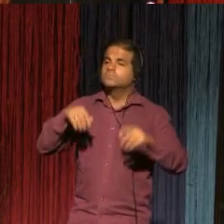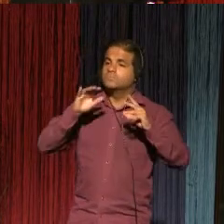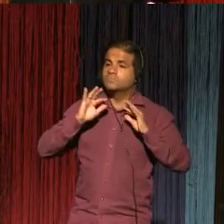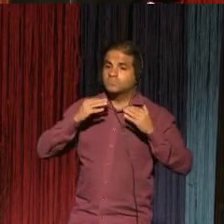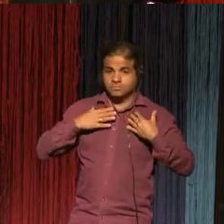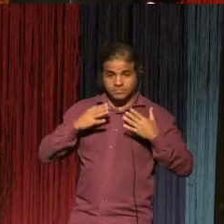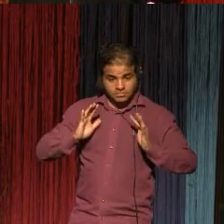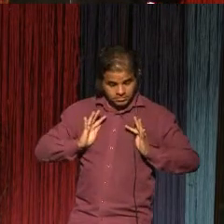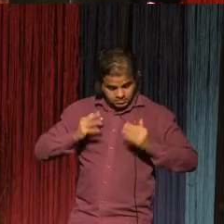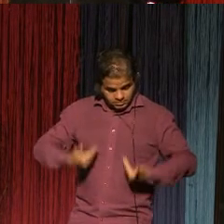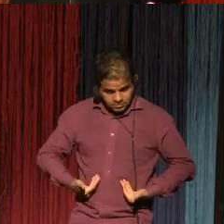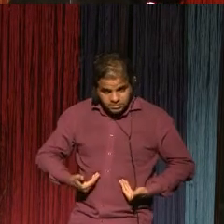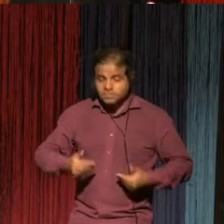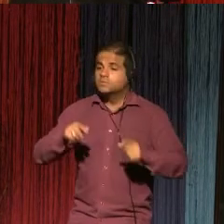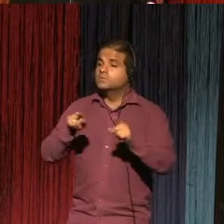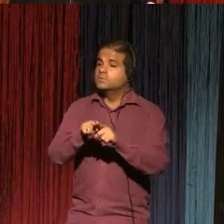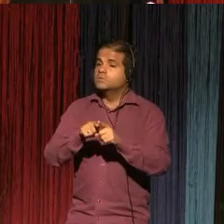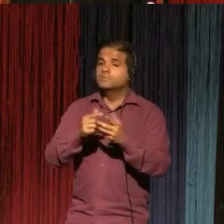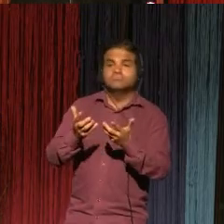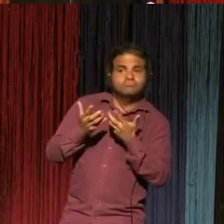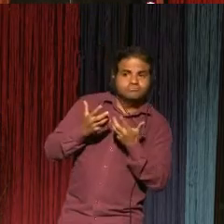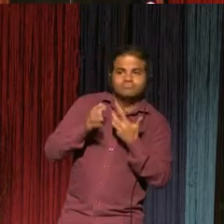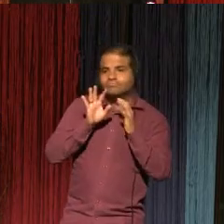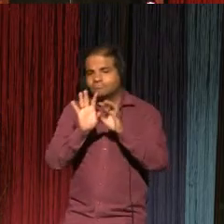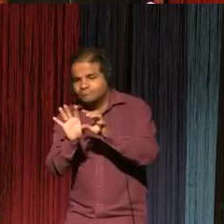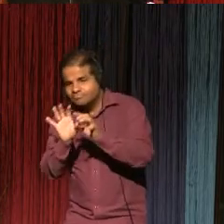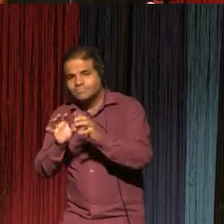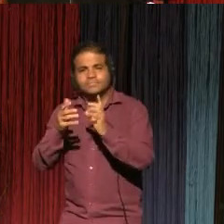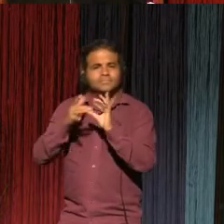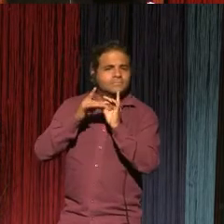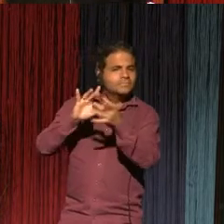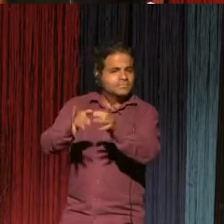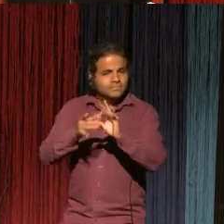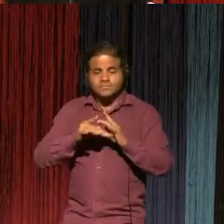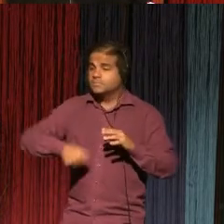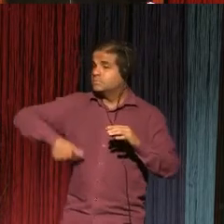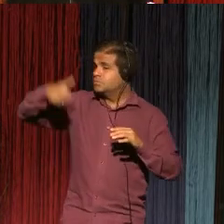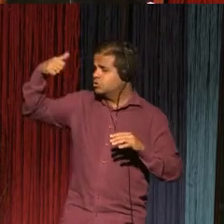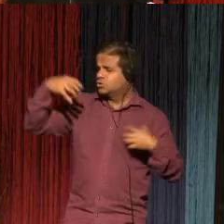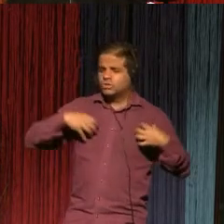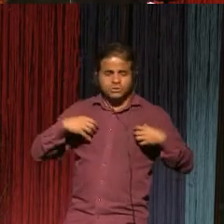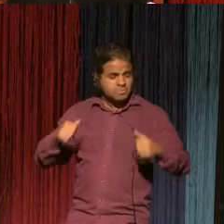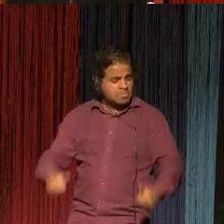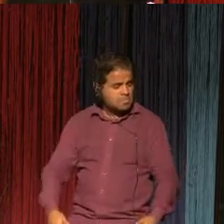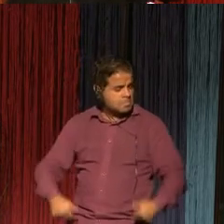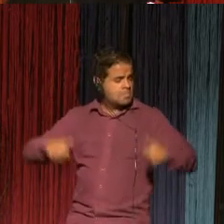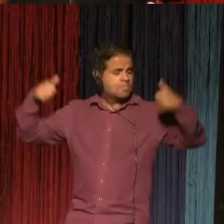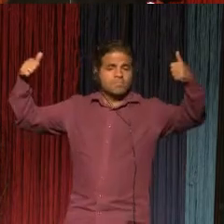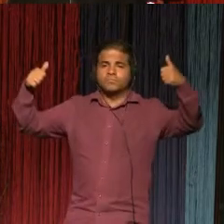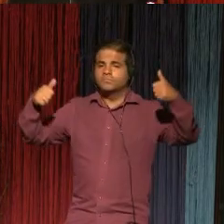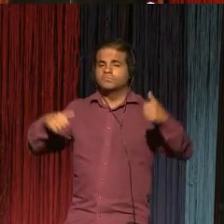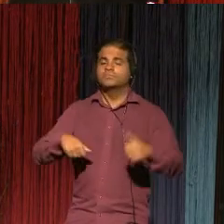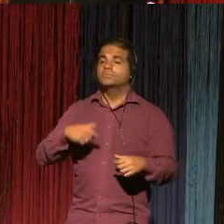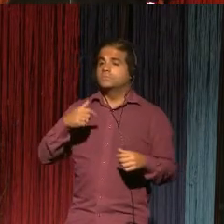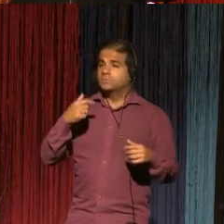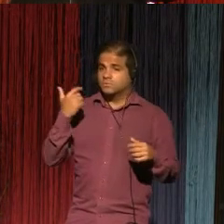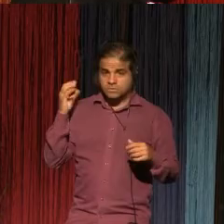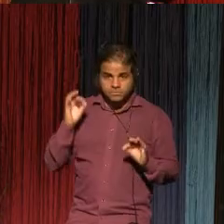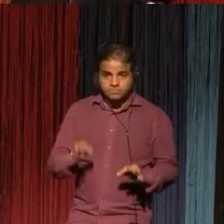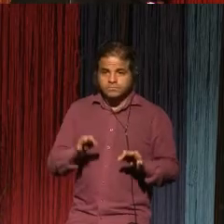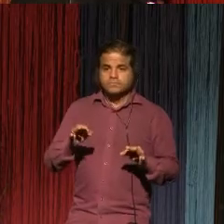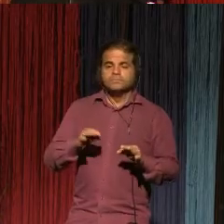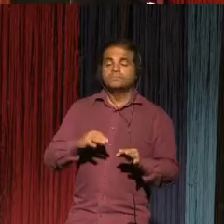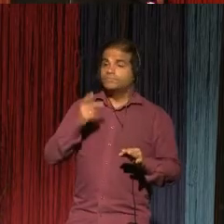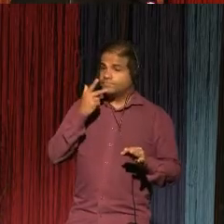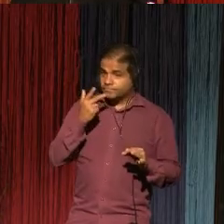são afetadas por uma e afetam as outras. A melhor e maneira mais eficiente de reforçar